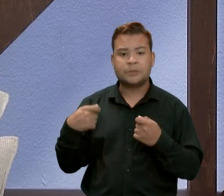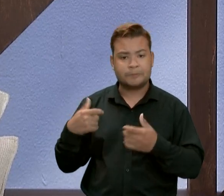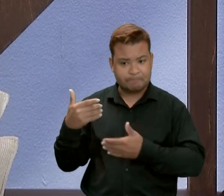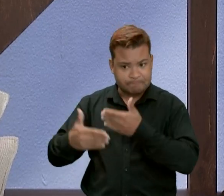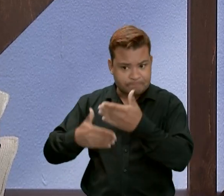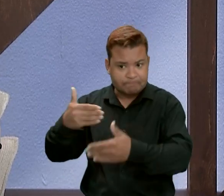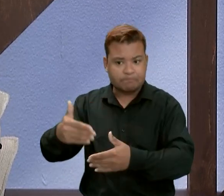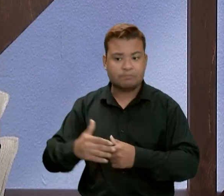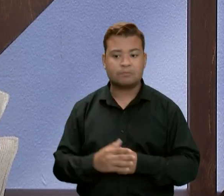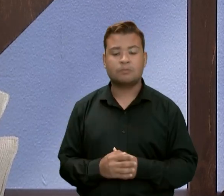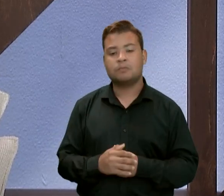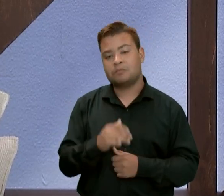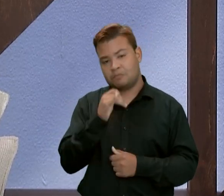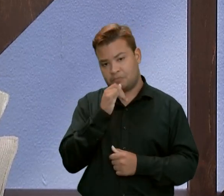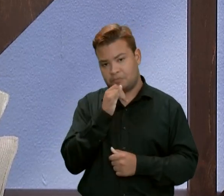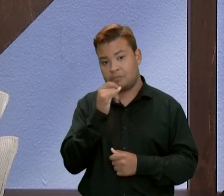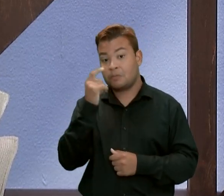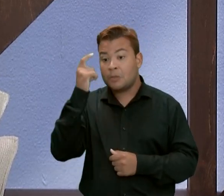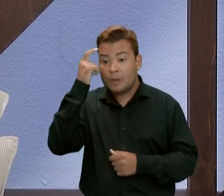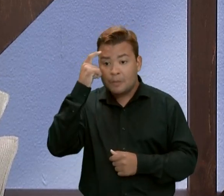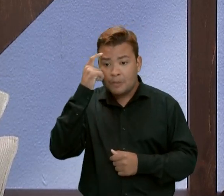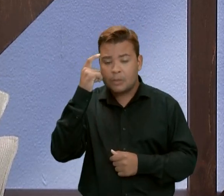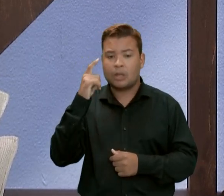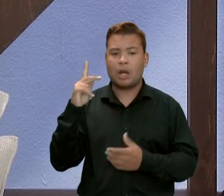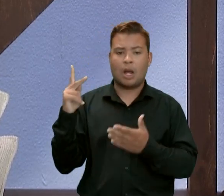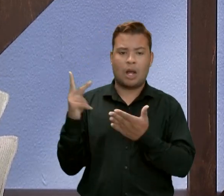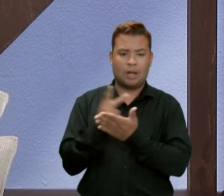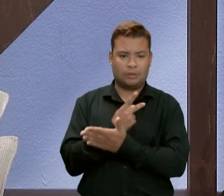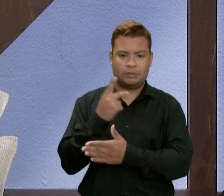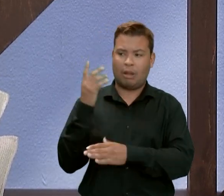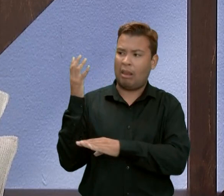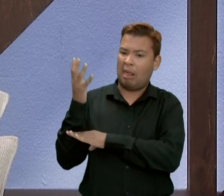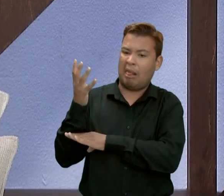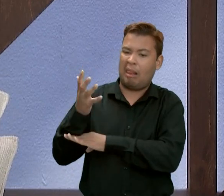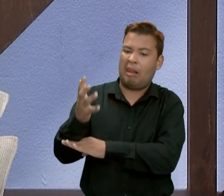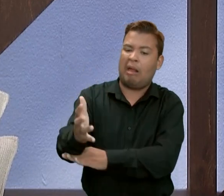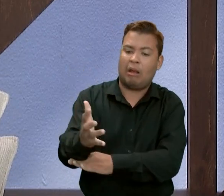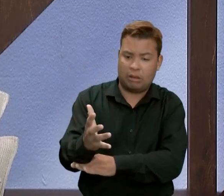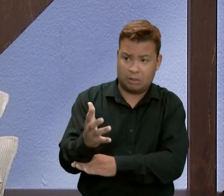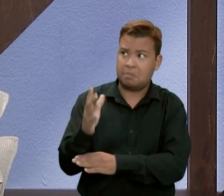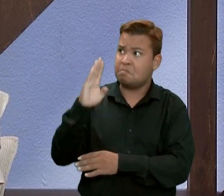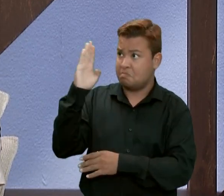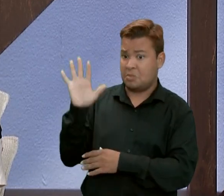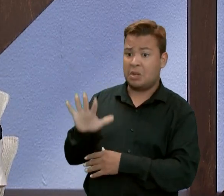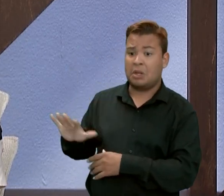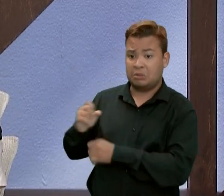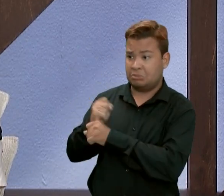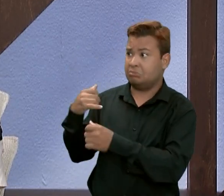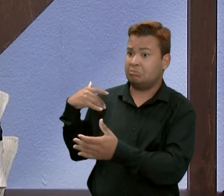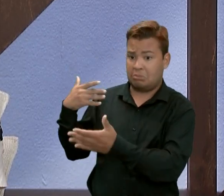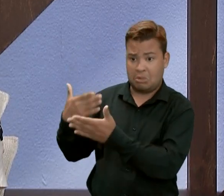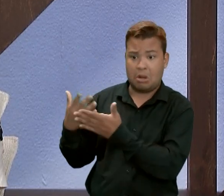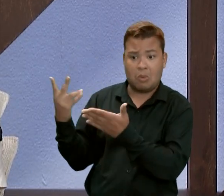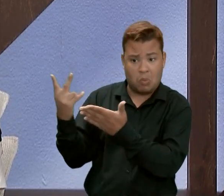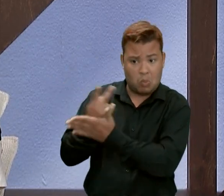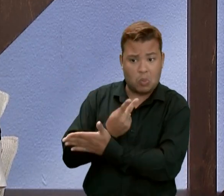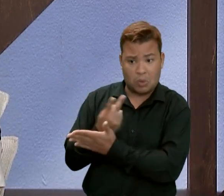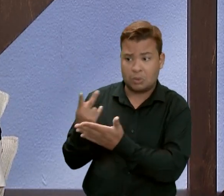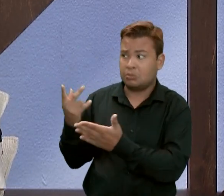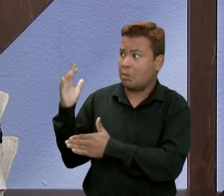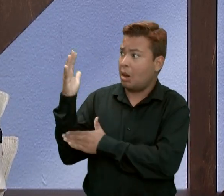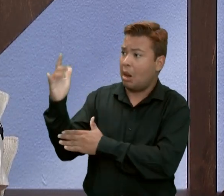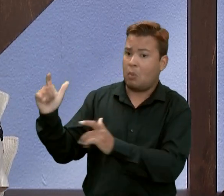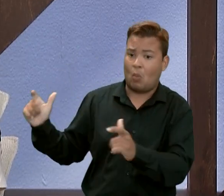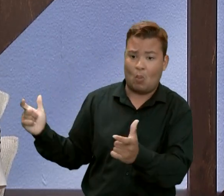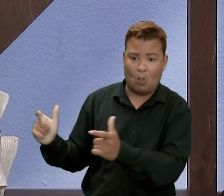E quando a gente pensa em todo o desmatamento que o Brasil teve nos últimos anos, a gente percebe,